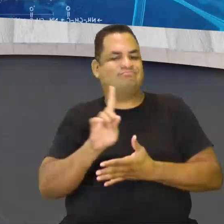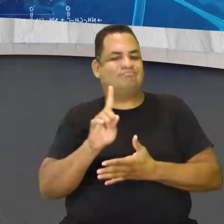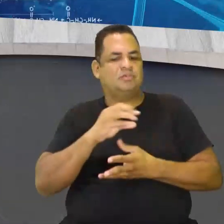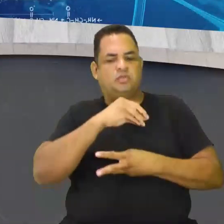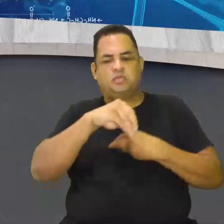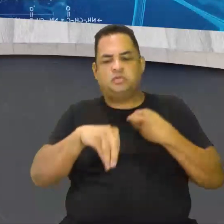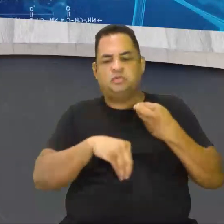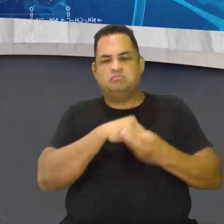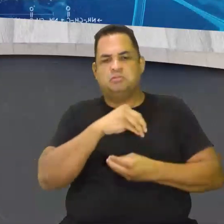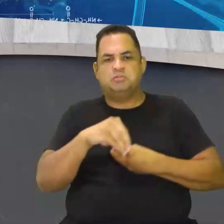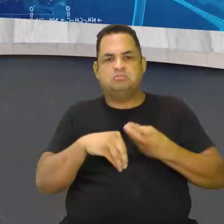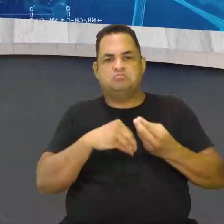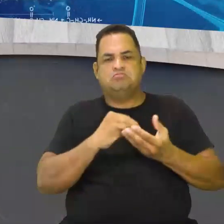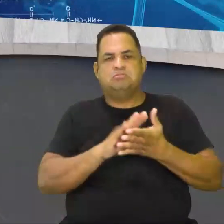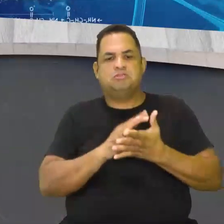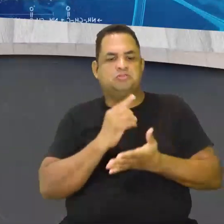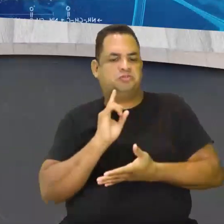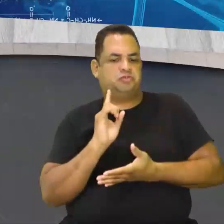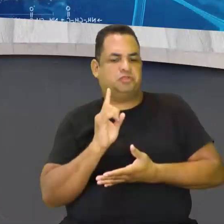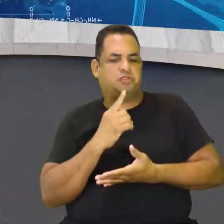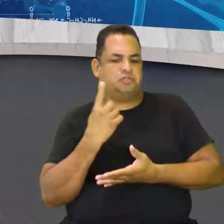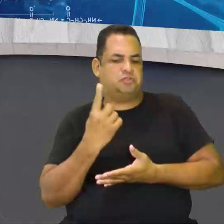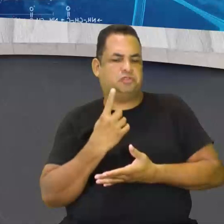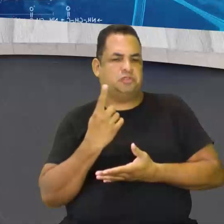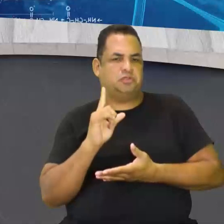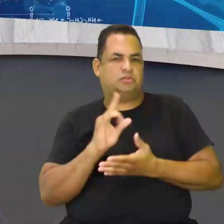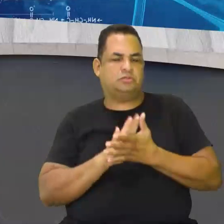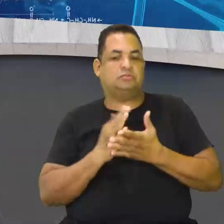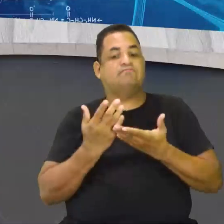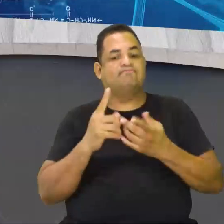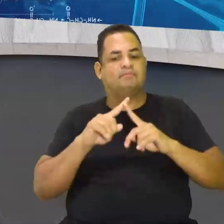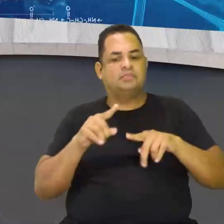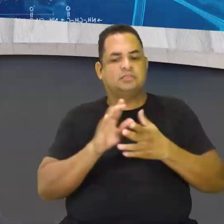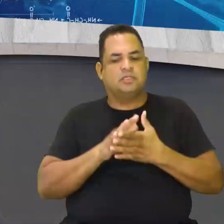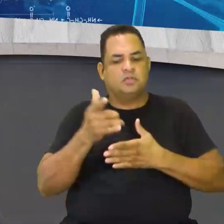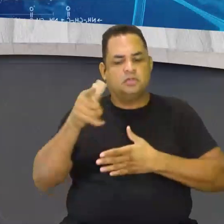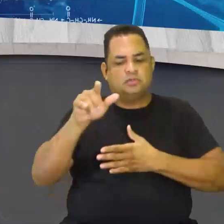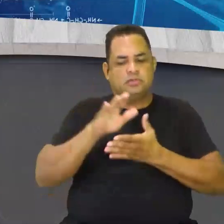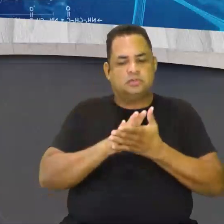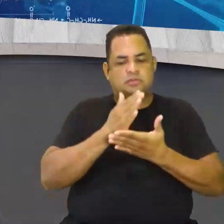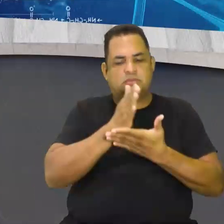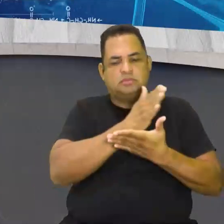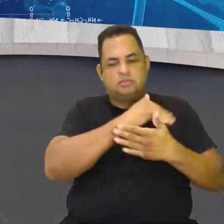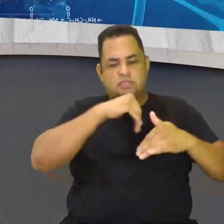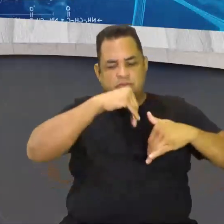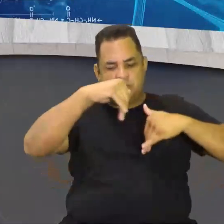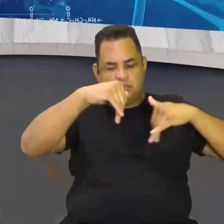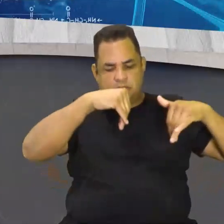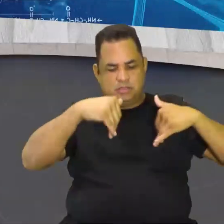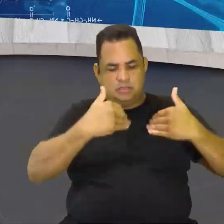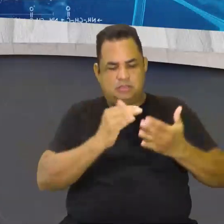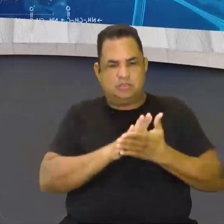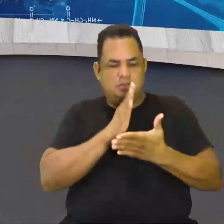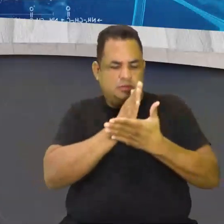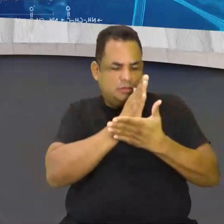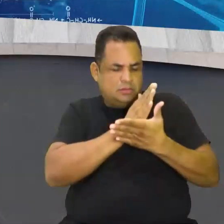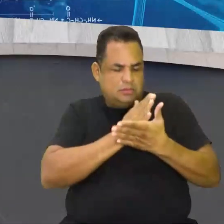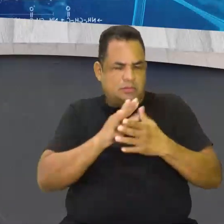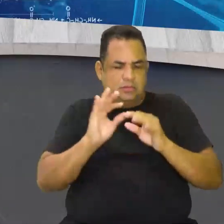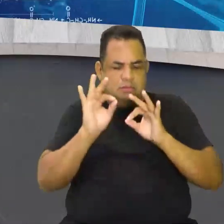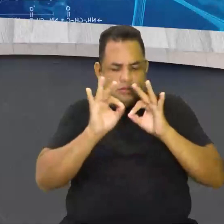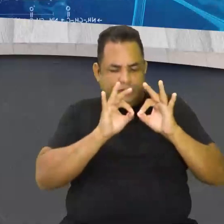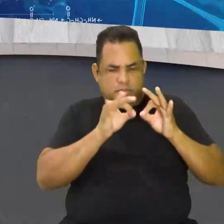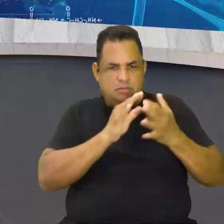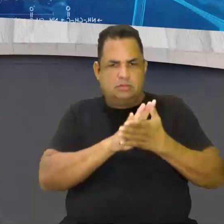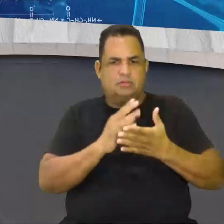uma mistura homogênea. Por isso que a gente consegue fazer a separação das partículas que fazem parte da sua composição a